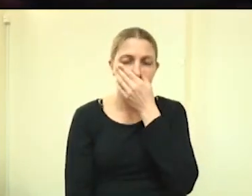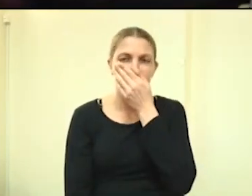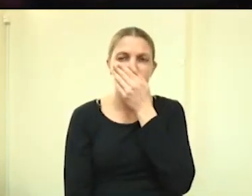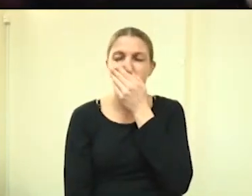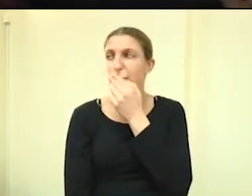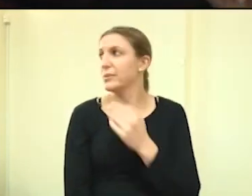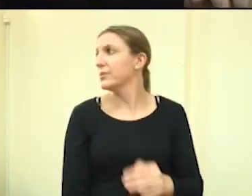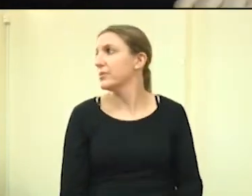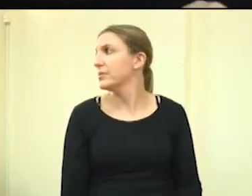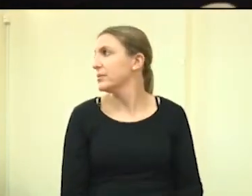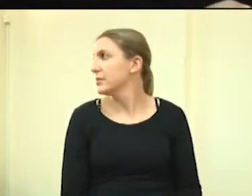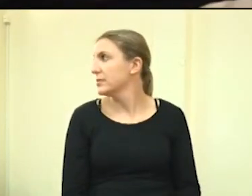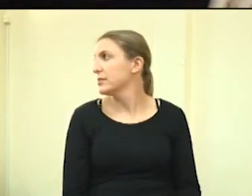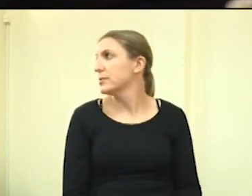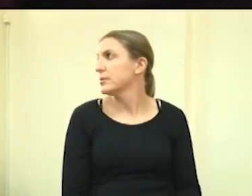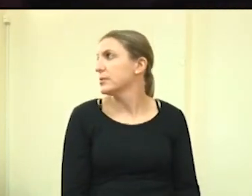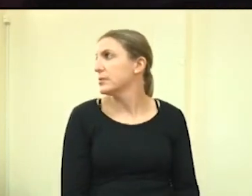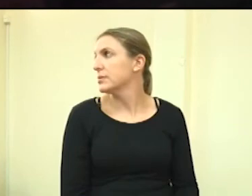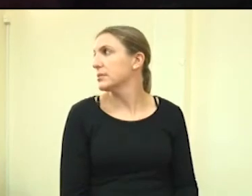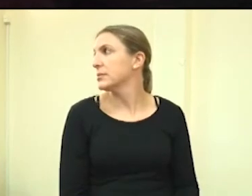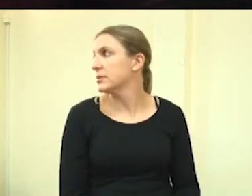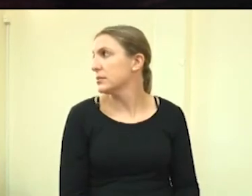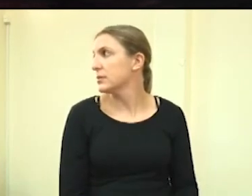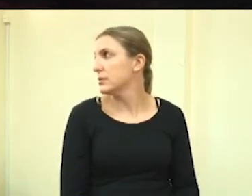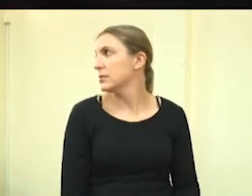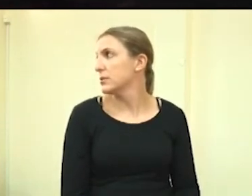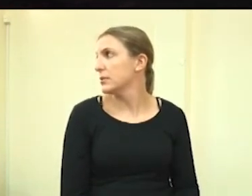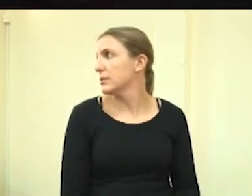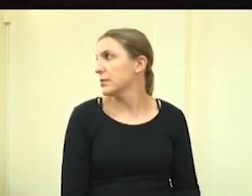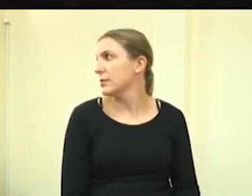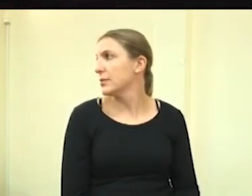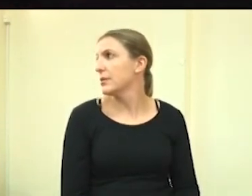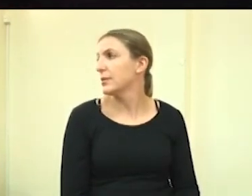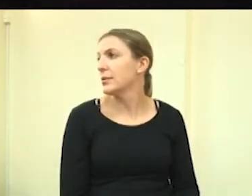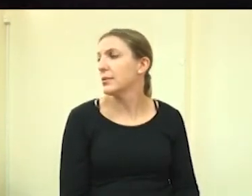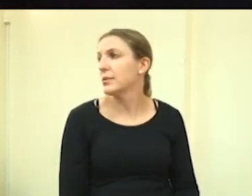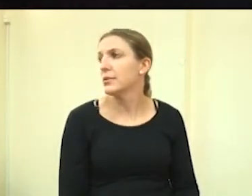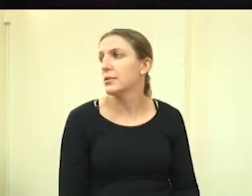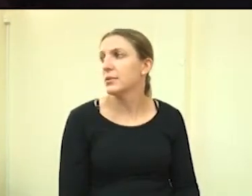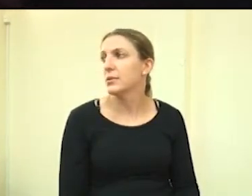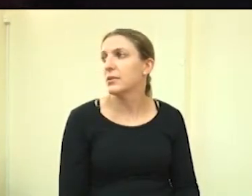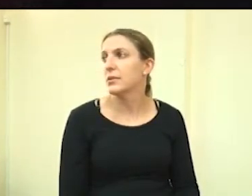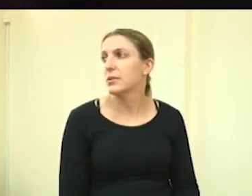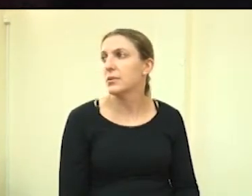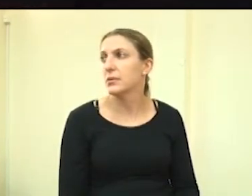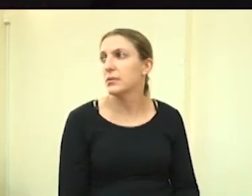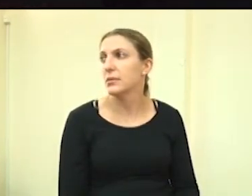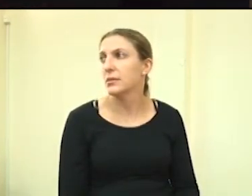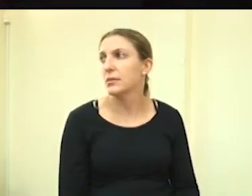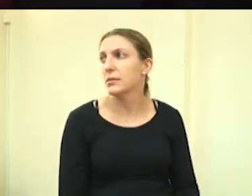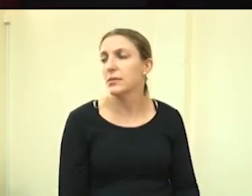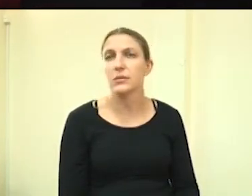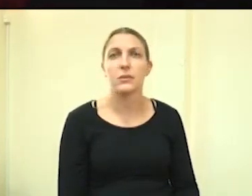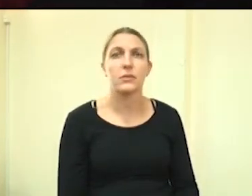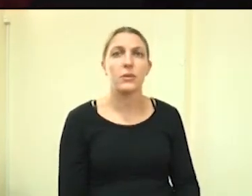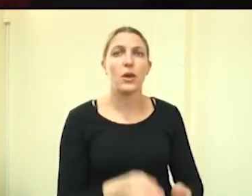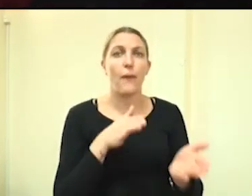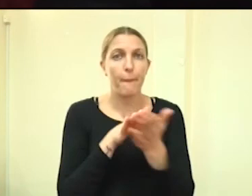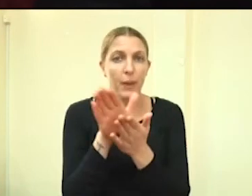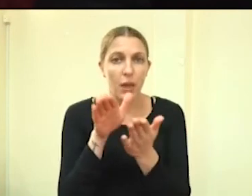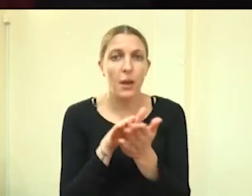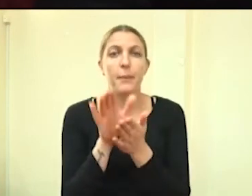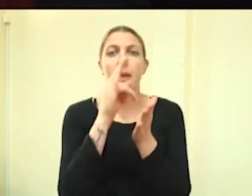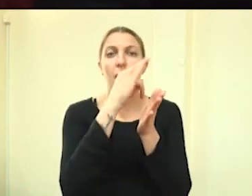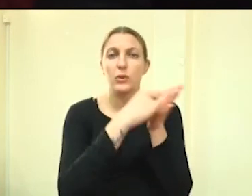desculpa, vereador Gilson, e vamos encaminhar, sim, ao contrário, a solicitação para que quando venha... É verdade. Quando venha